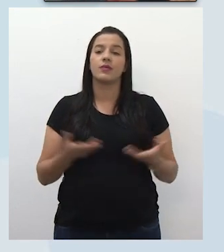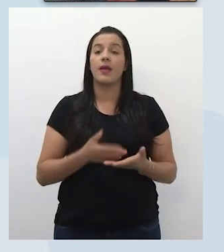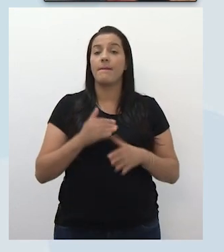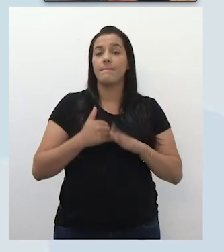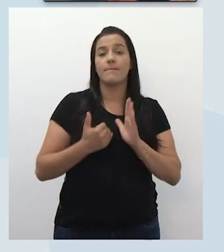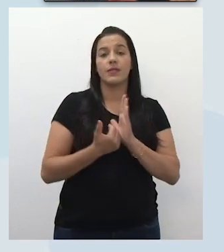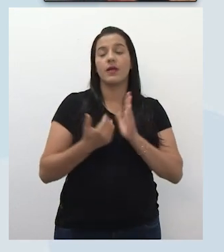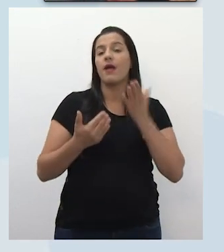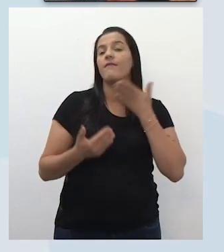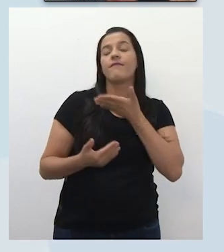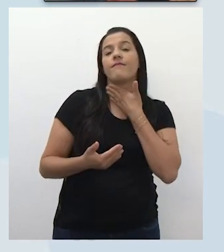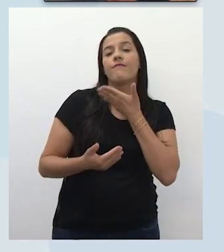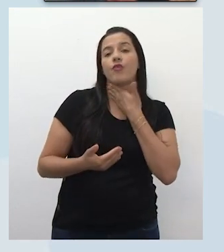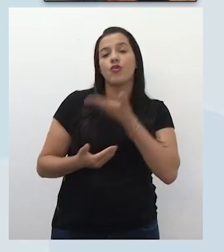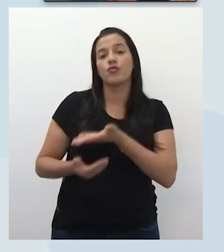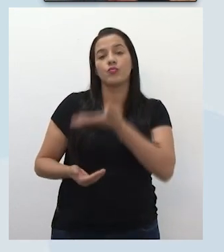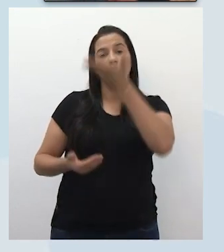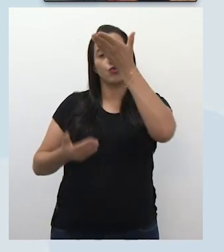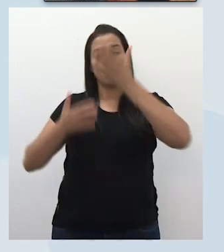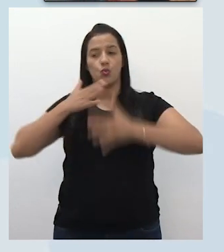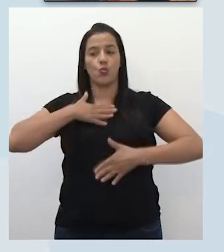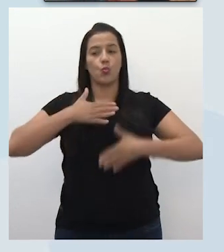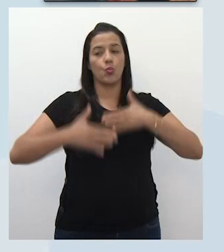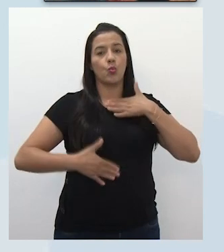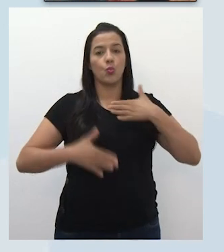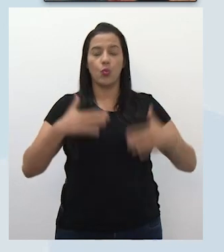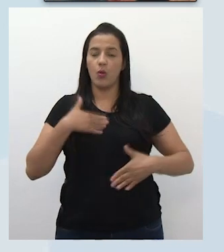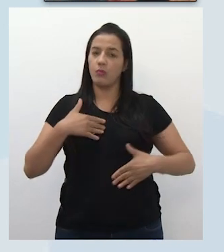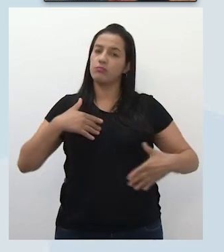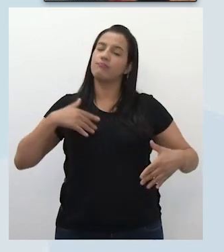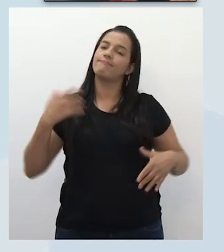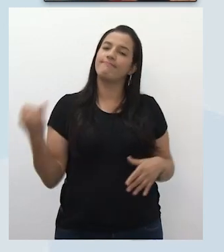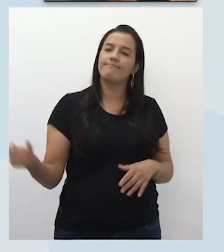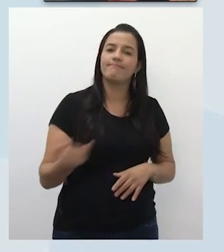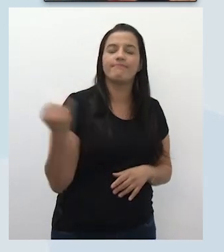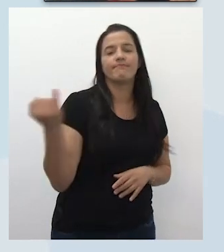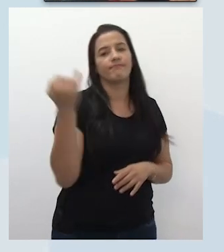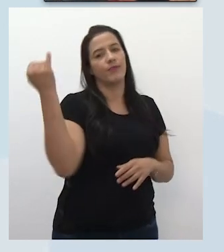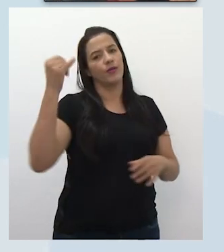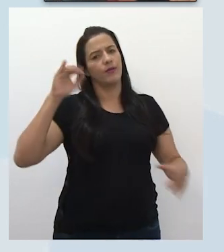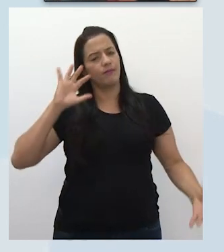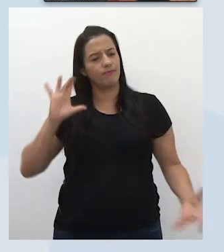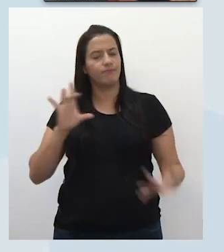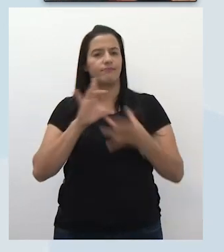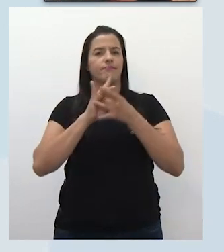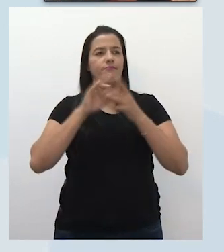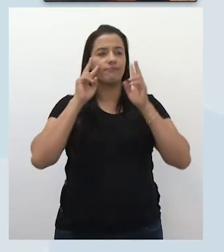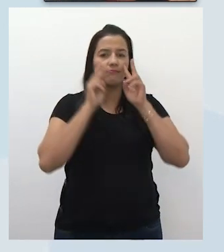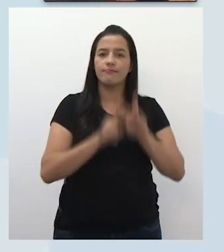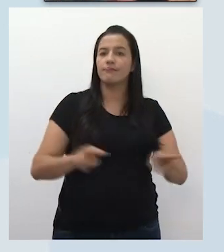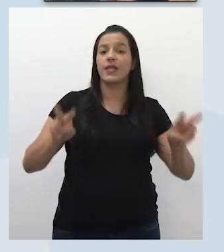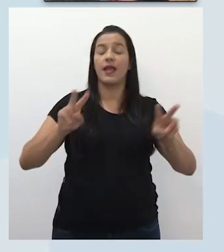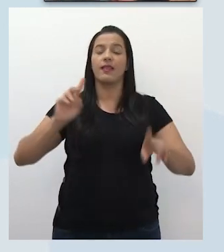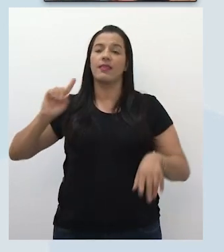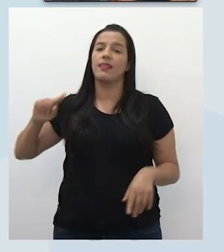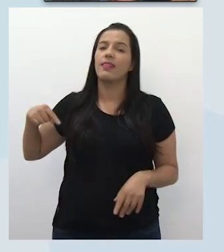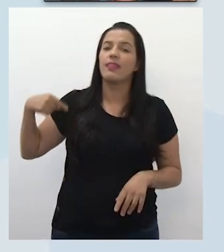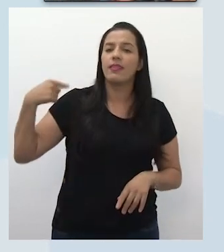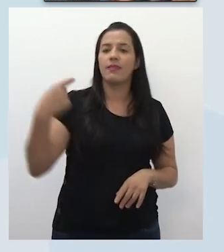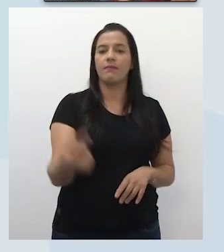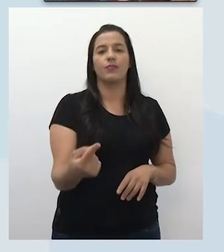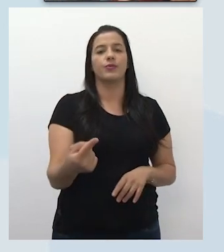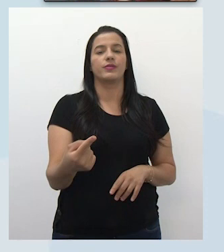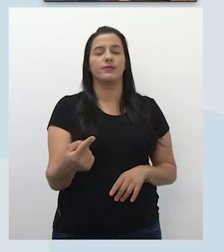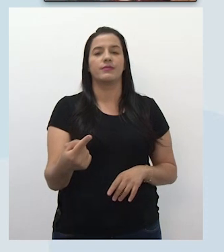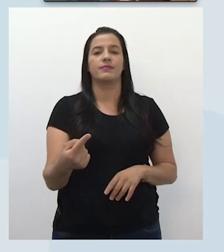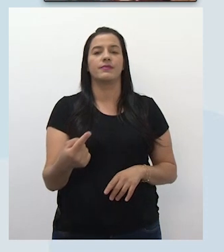de voz e a linguagem corporal são fundamentais para a gente olhar, né? E só depois disso, ou seja,